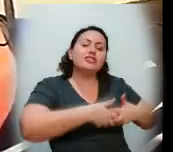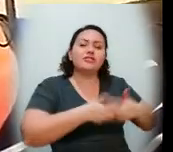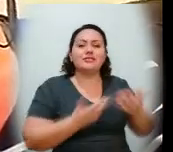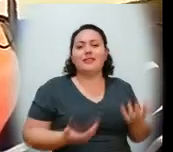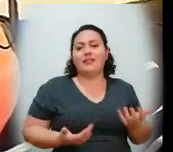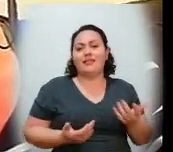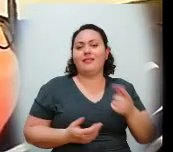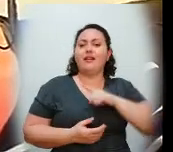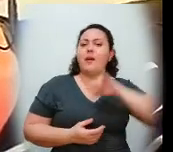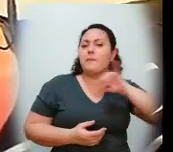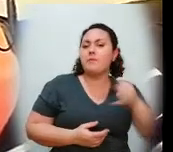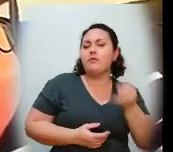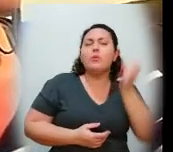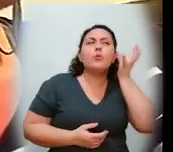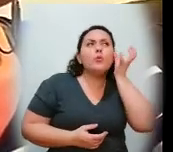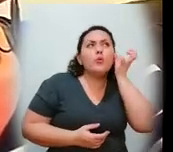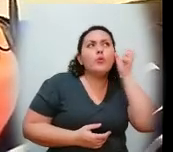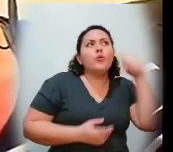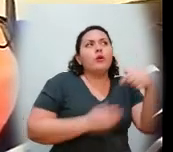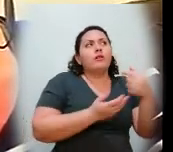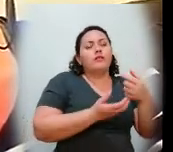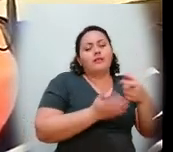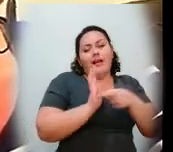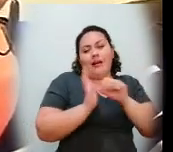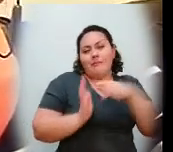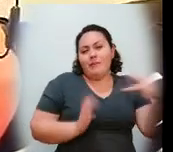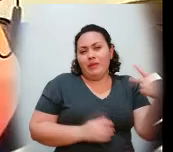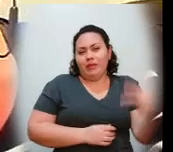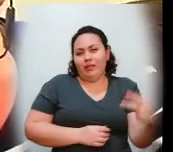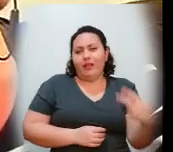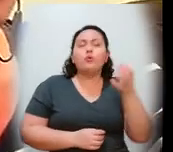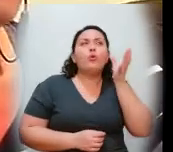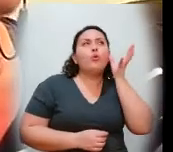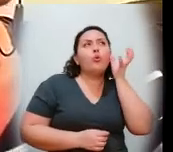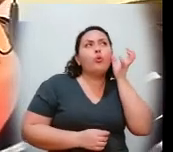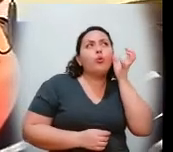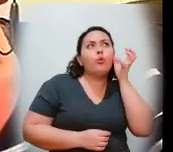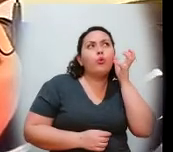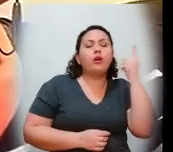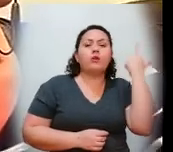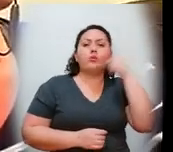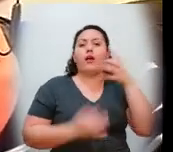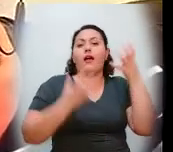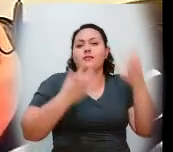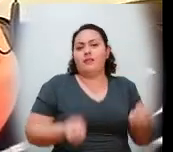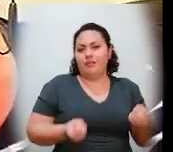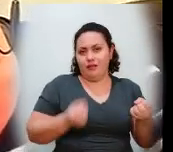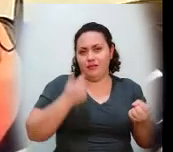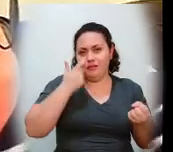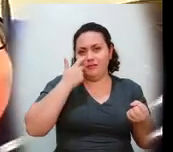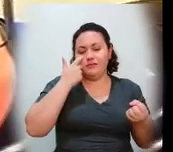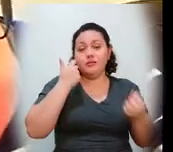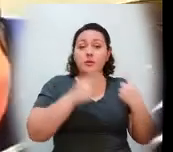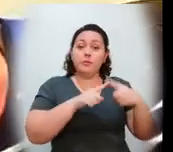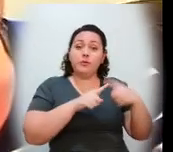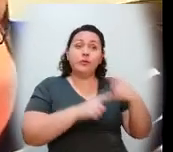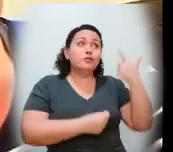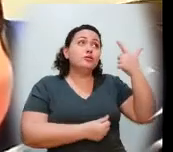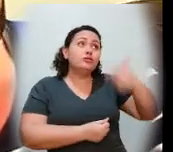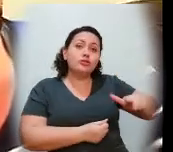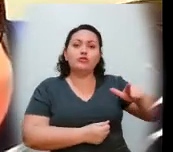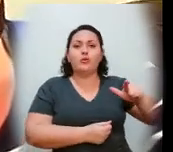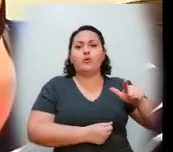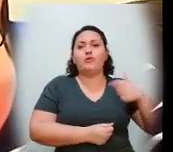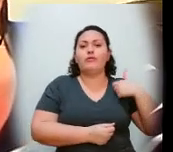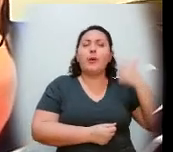vou pensar nesse áudio aqui, né? E aí poder aceitar aquilo de novo que está entrando sem necessariamente